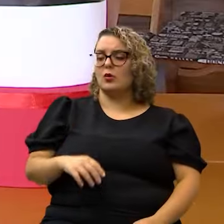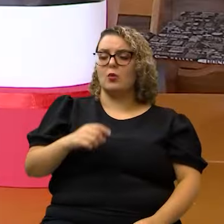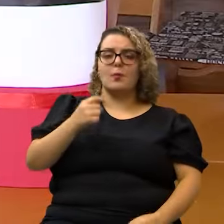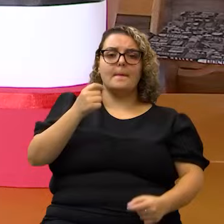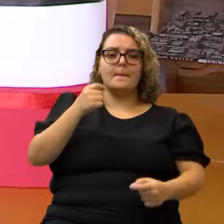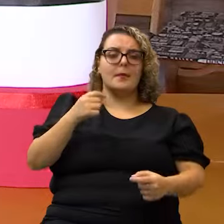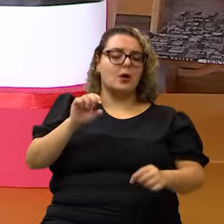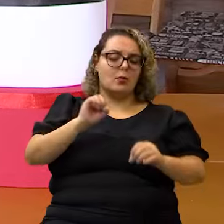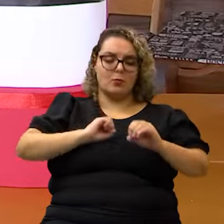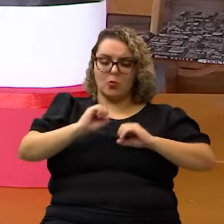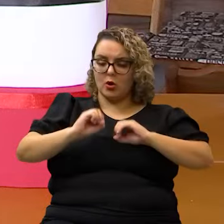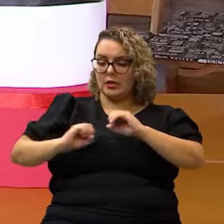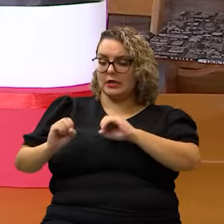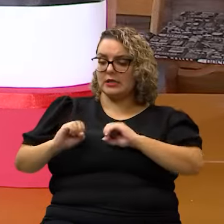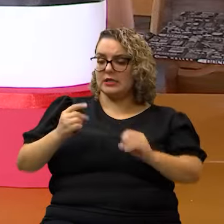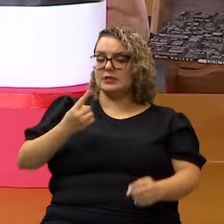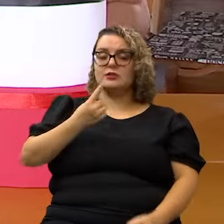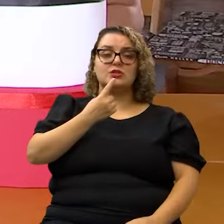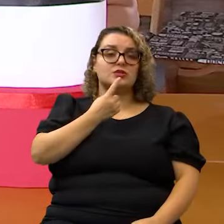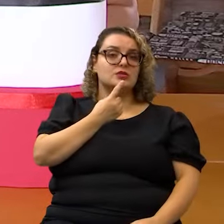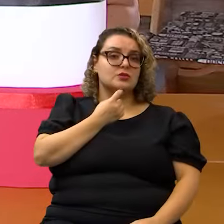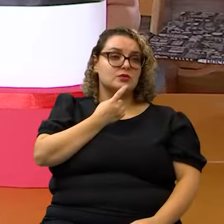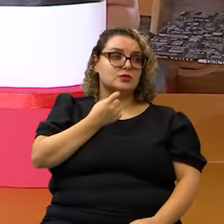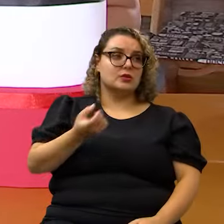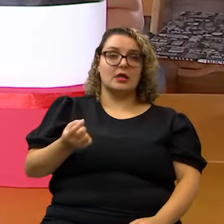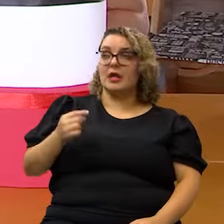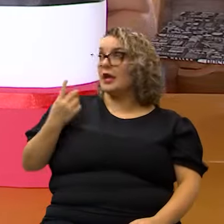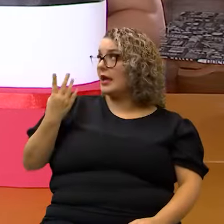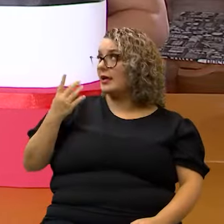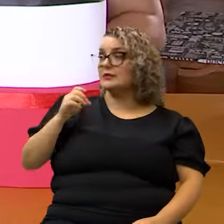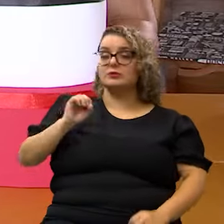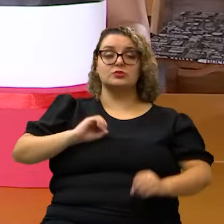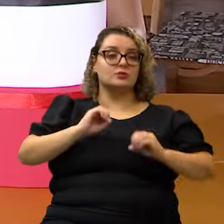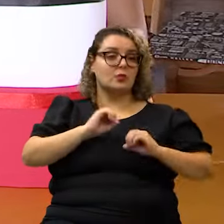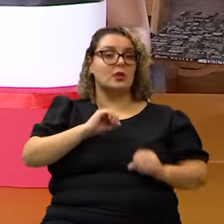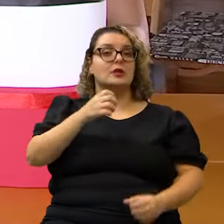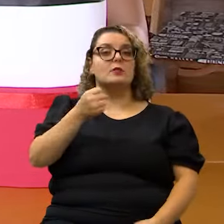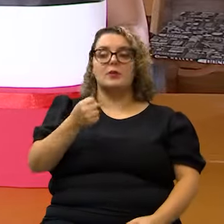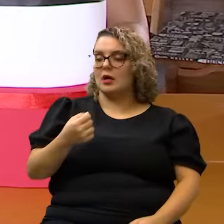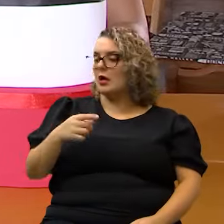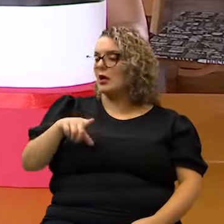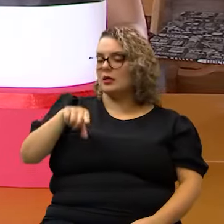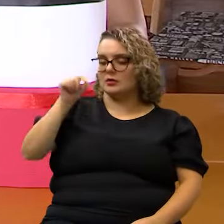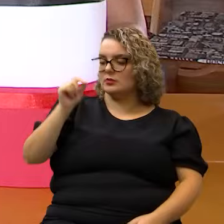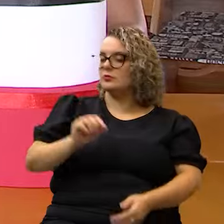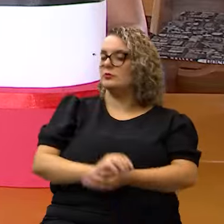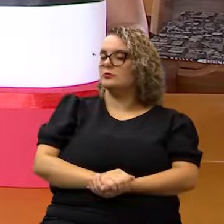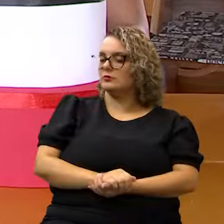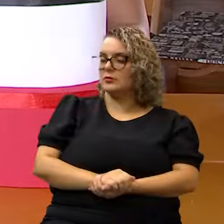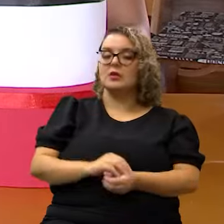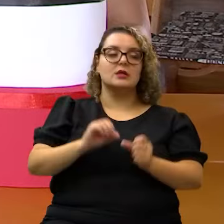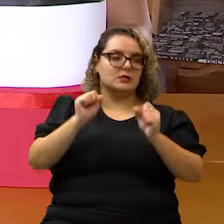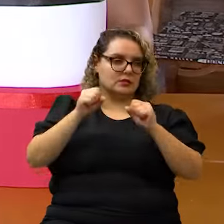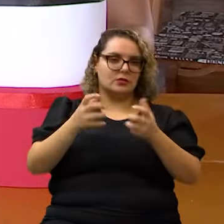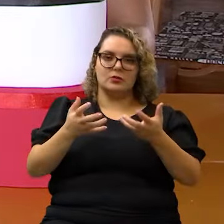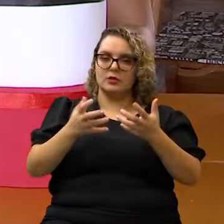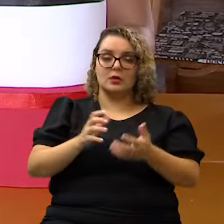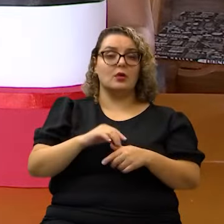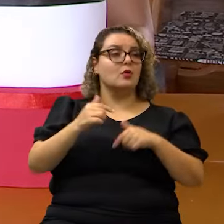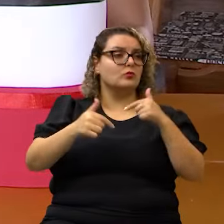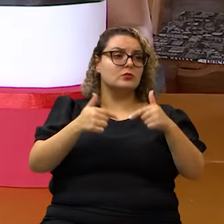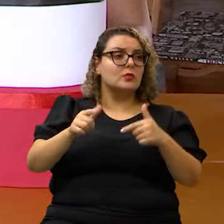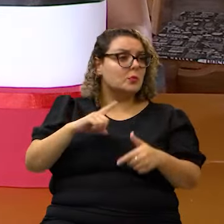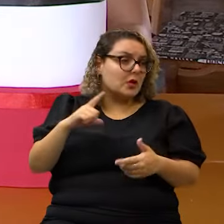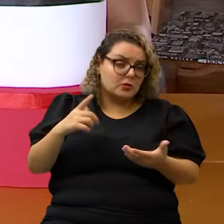com bolinhas vermelhas, que nem esse eu também tô usando. Esse já aqui já tem as bolinhas branquinhas. Já vai a gosto. A gosto, se você quiser.